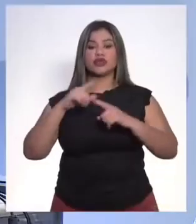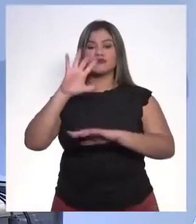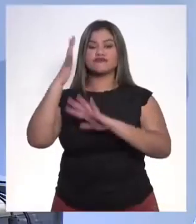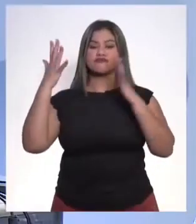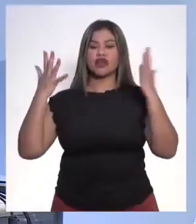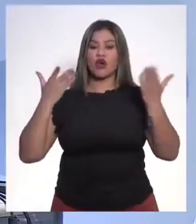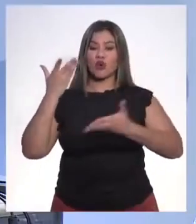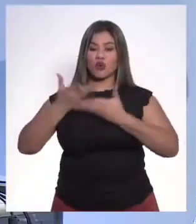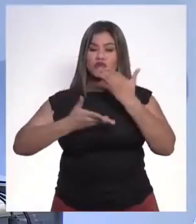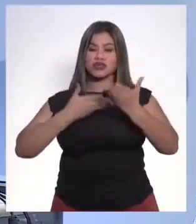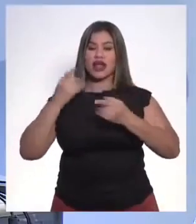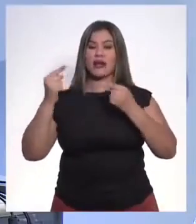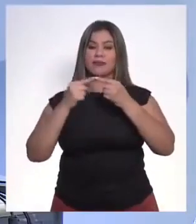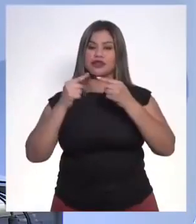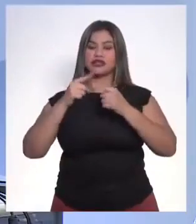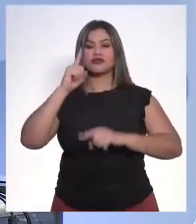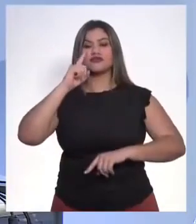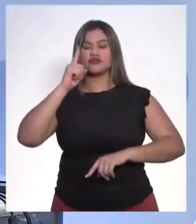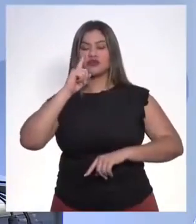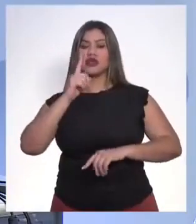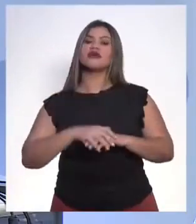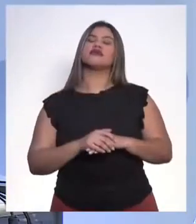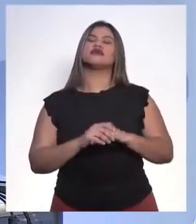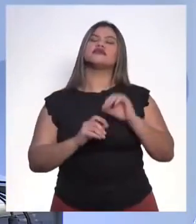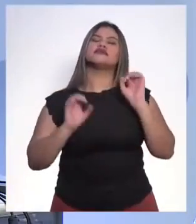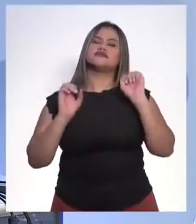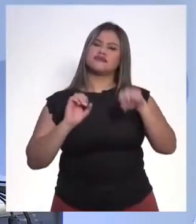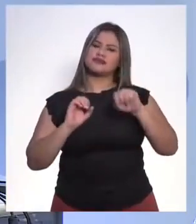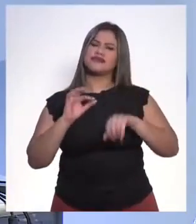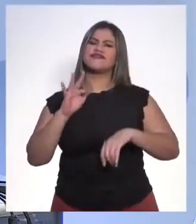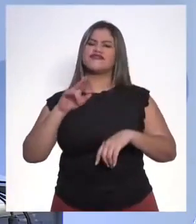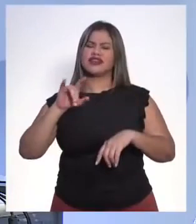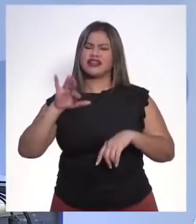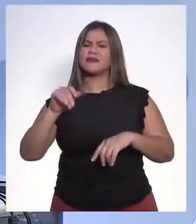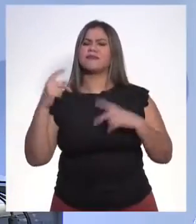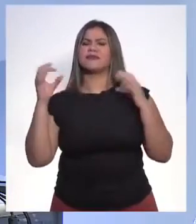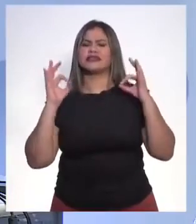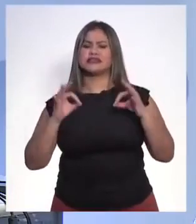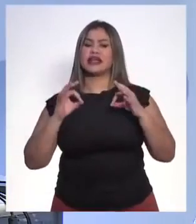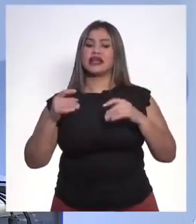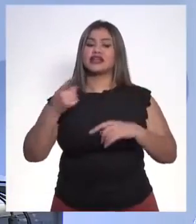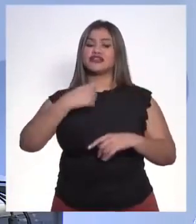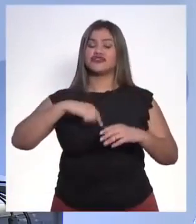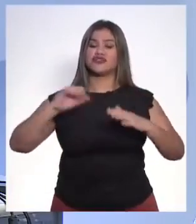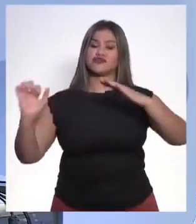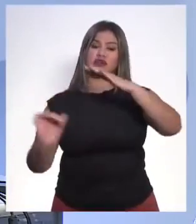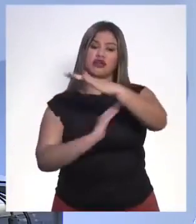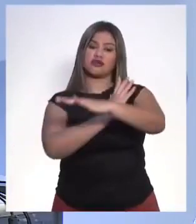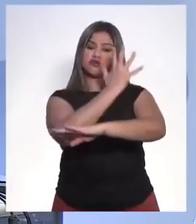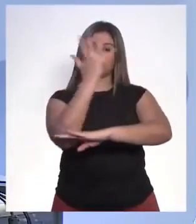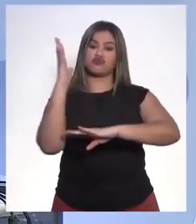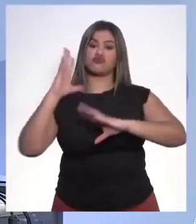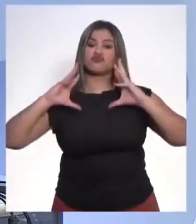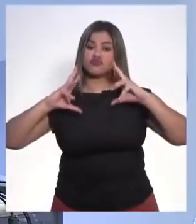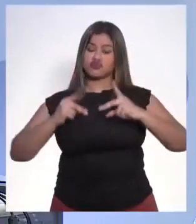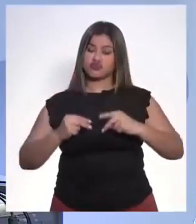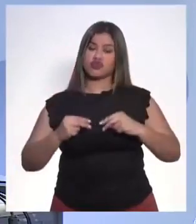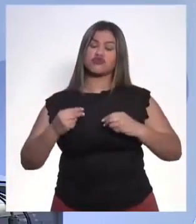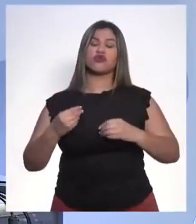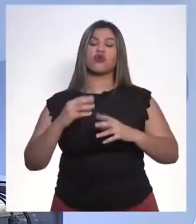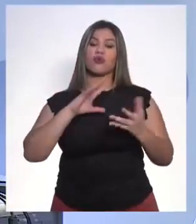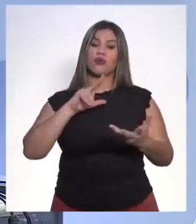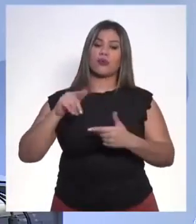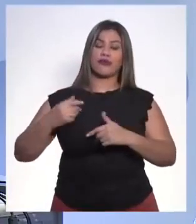aluno? Felipe. Felipe, perfeito, Felipe, é isso aí. Porque, assim, a gente tem que falar de um ecossistema como um todo. Então, o nosso país é vivo e ele